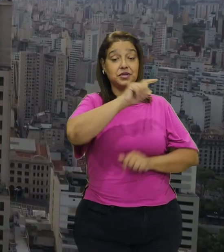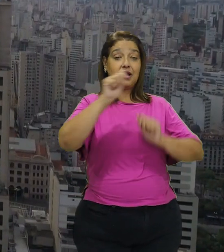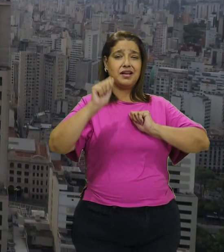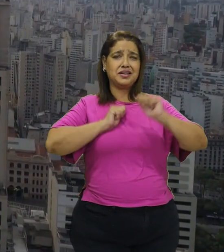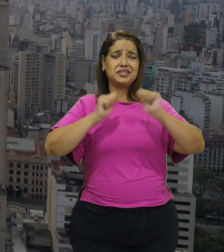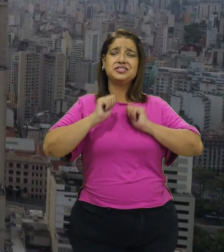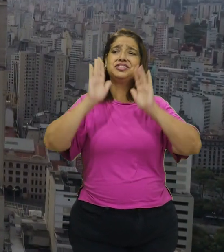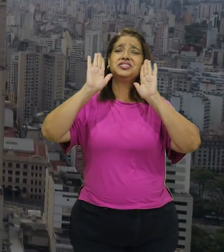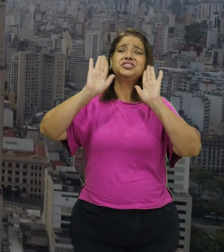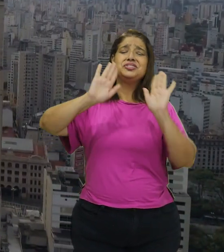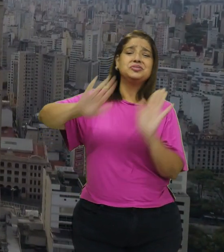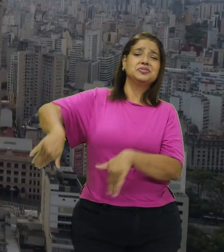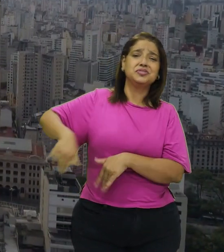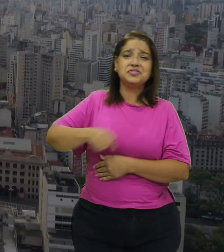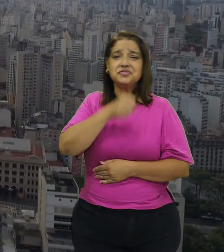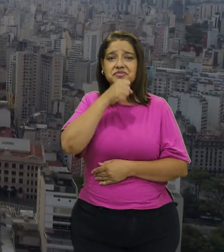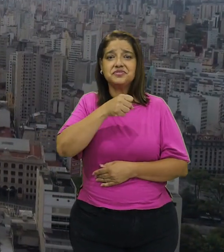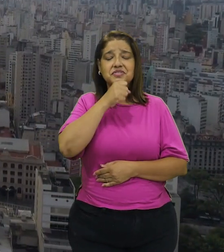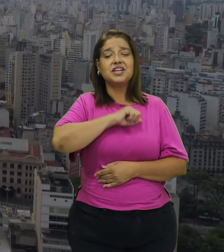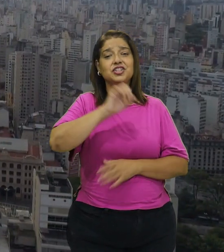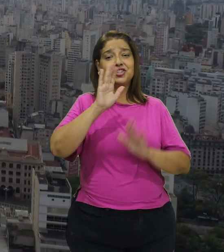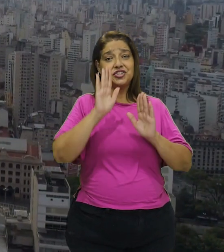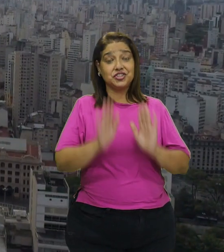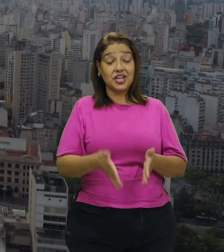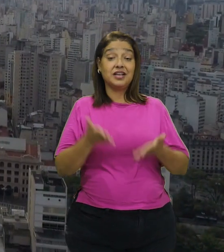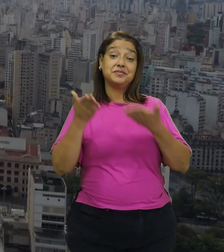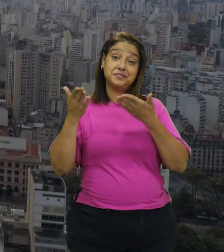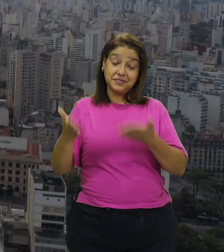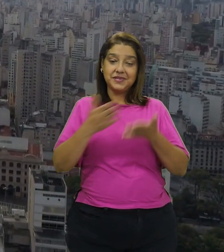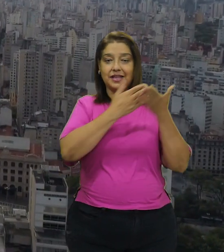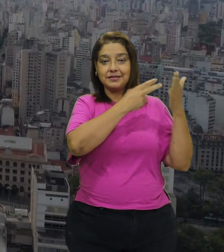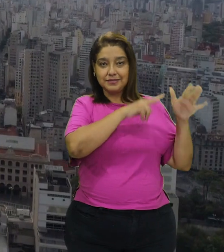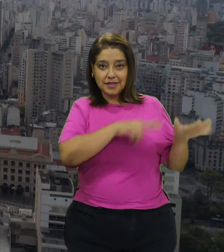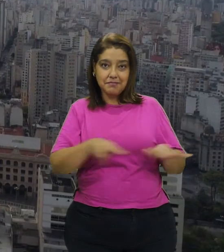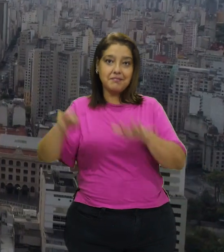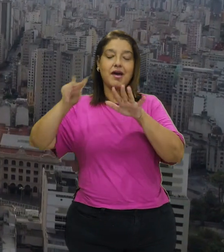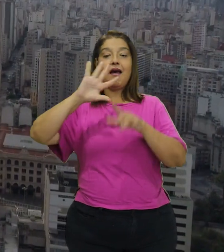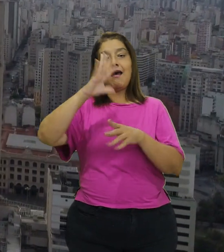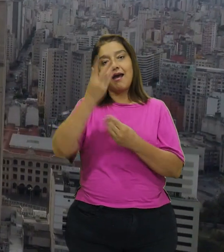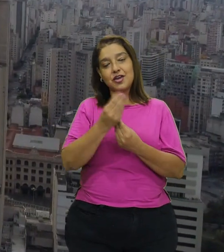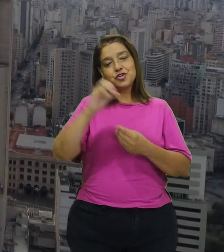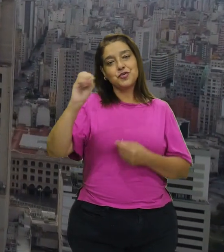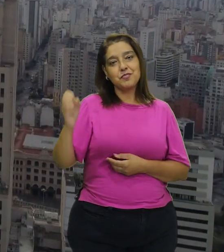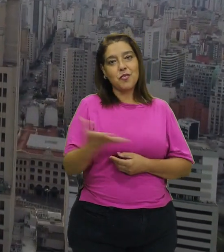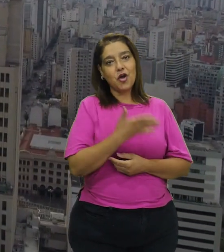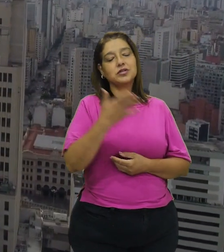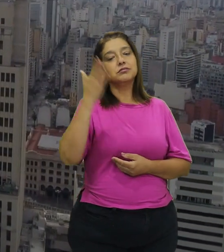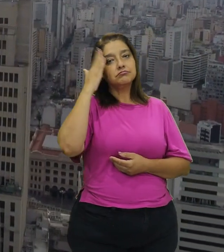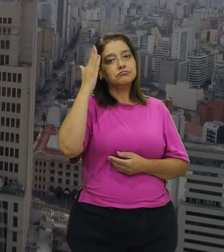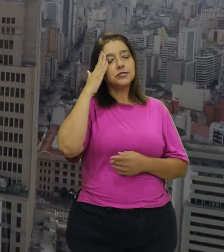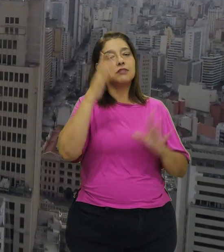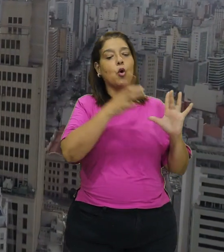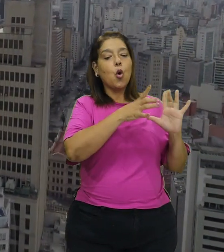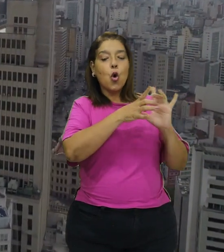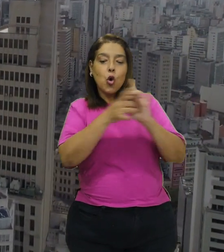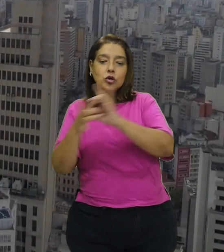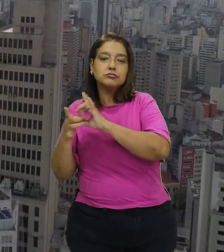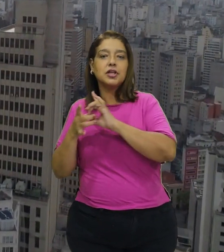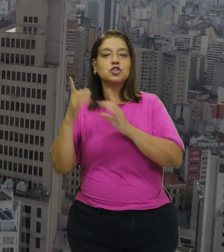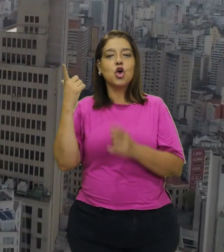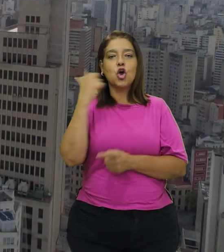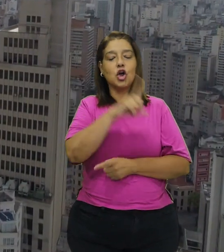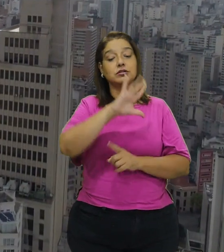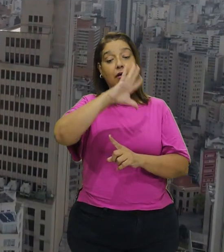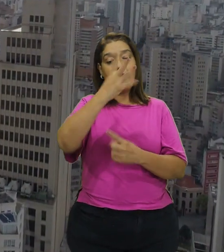consideravam ultrapassada. A Semana de Arte Moderna surgiu nesse contexto de busca por uma arte que